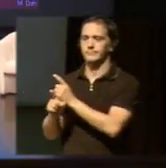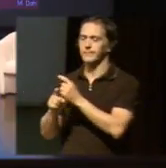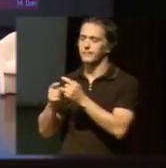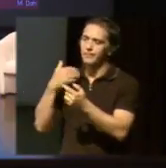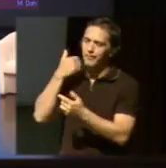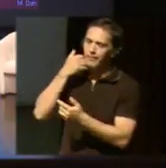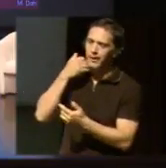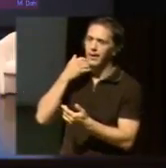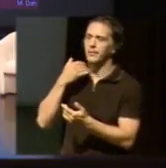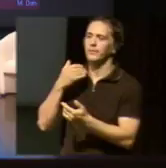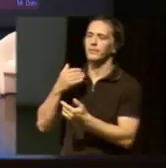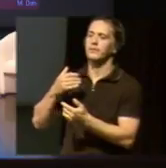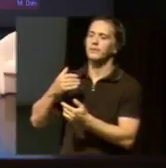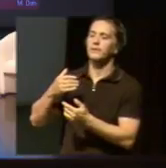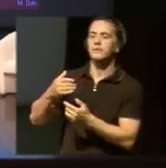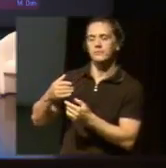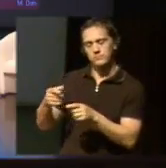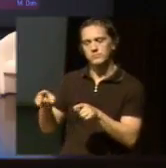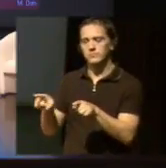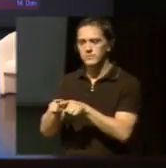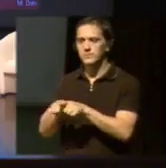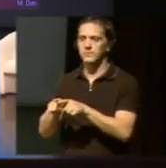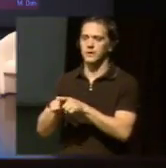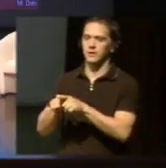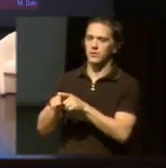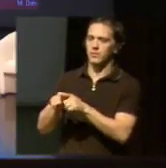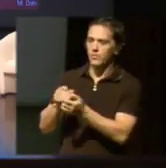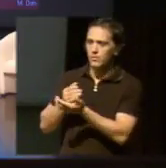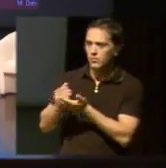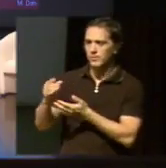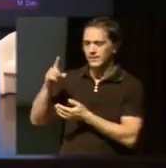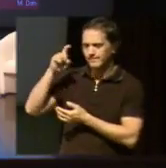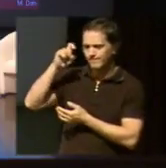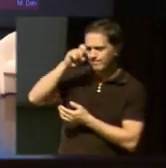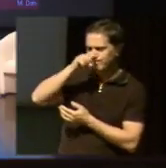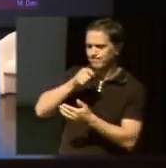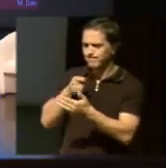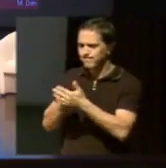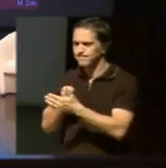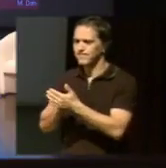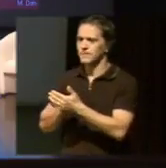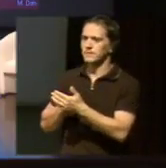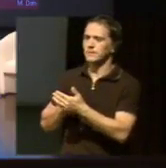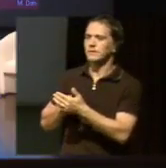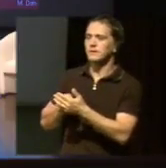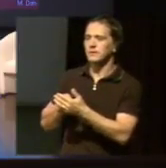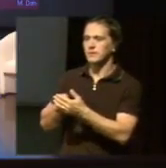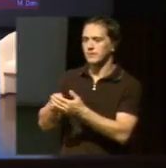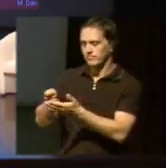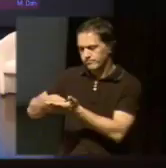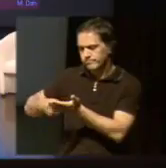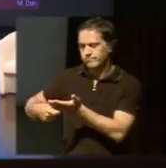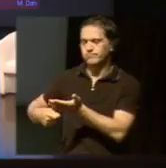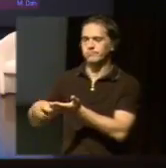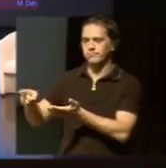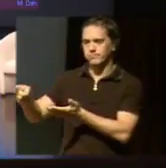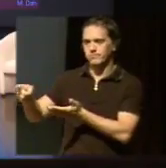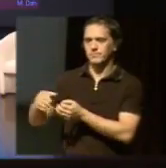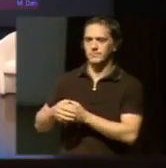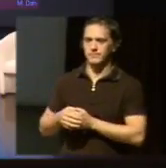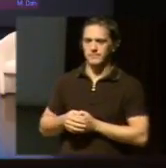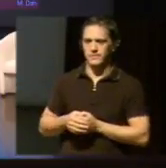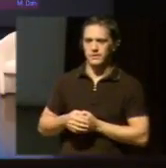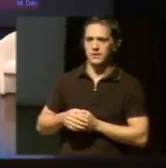bater papo, e agora de repente tem a incumbência, o desafio de trabalhar como redatores. Isso é acompanhado